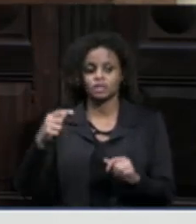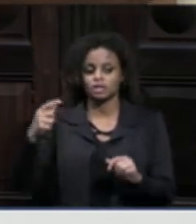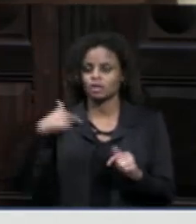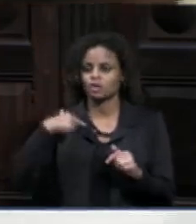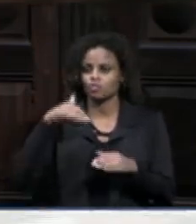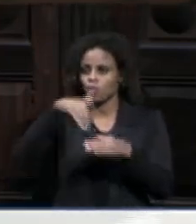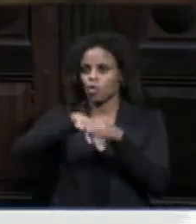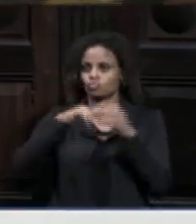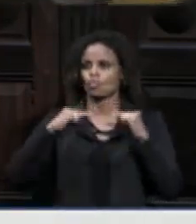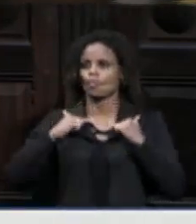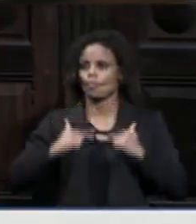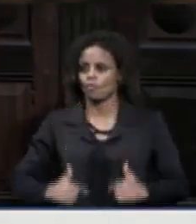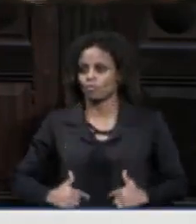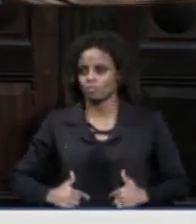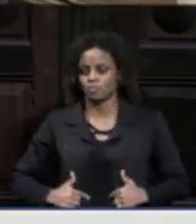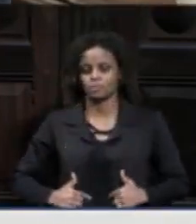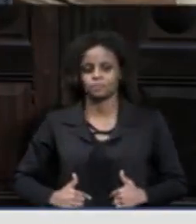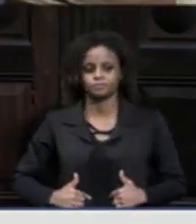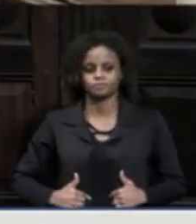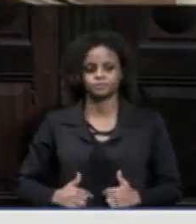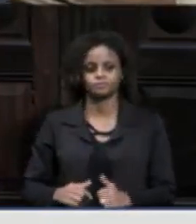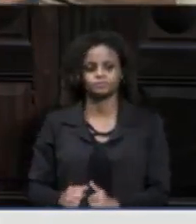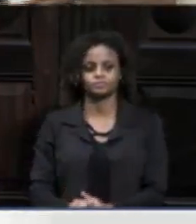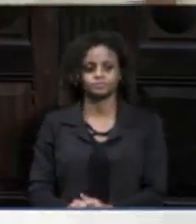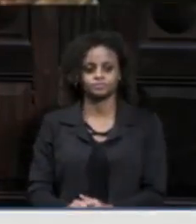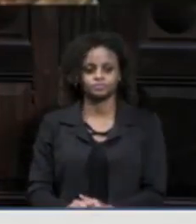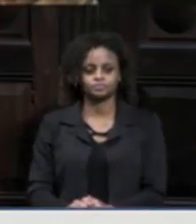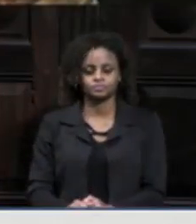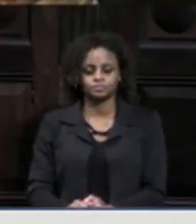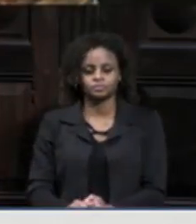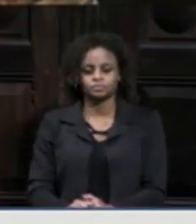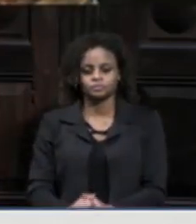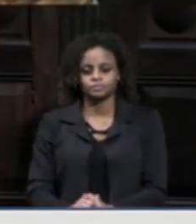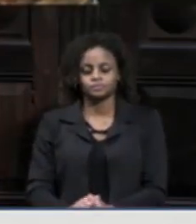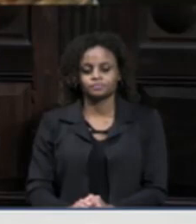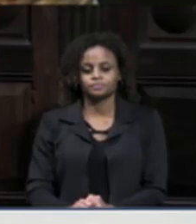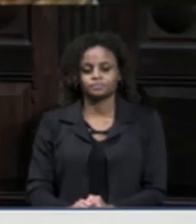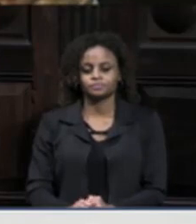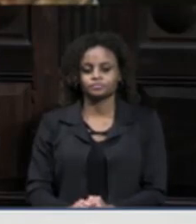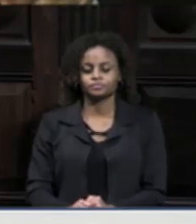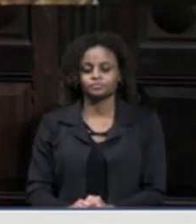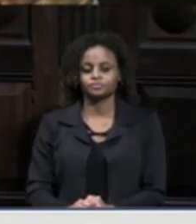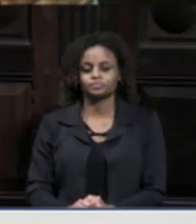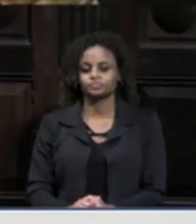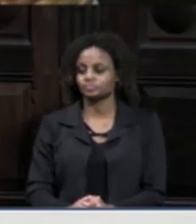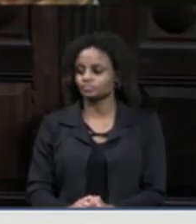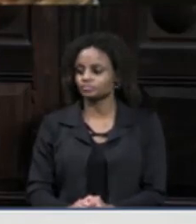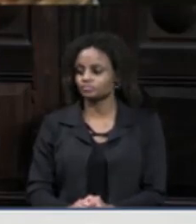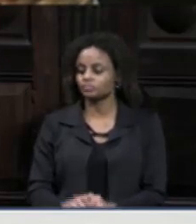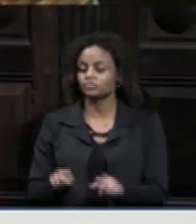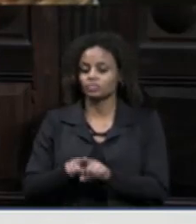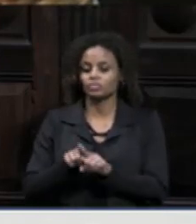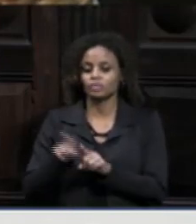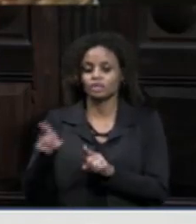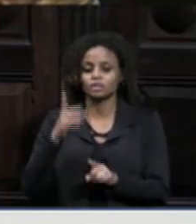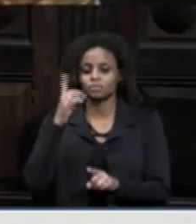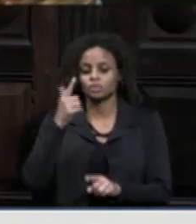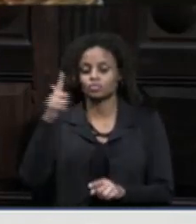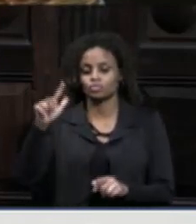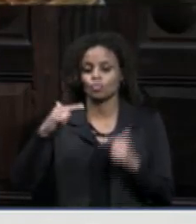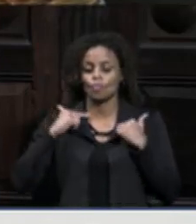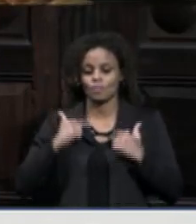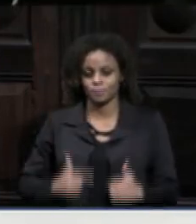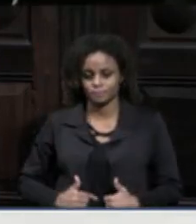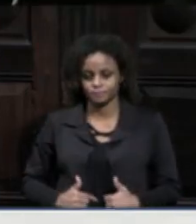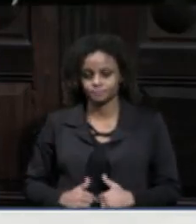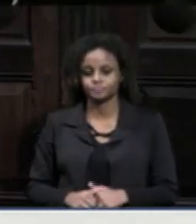Estado viveu, justamente por conta do Rio Previdência. Abstenção. Deputado Wagner Montes, também abstenção. Presidente, pela ordem, é só